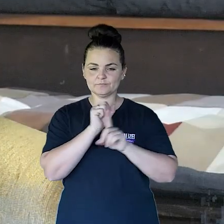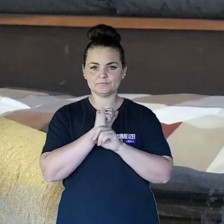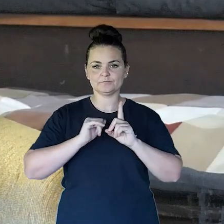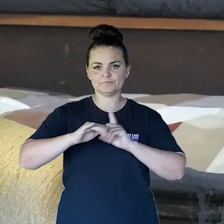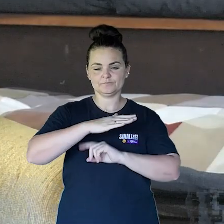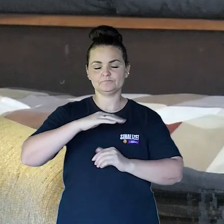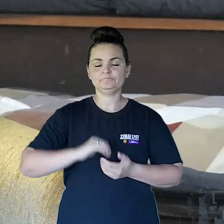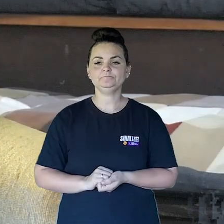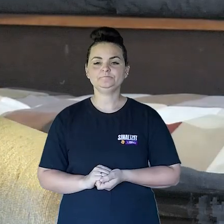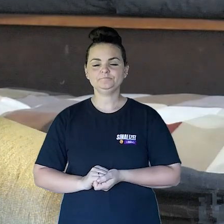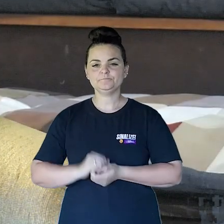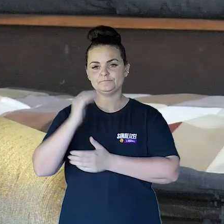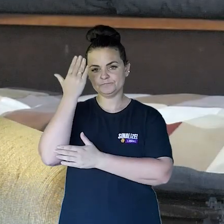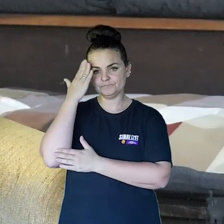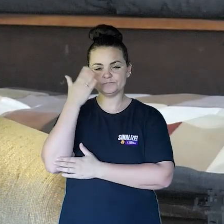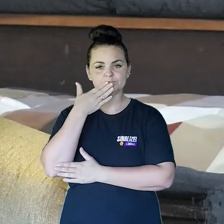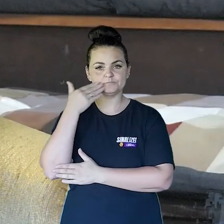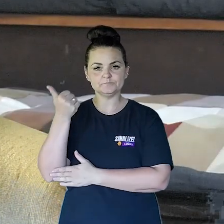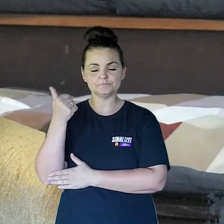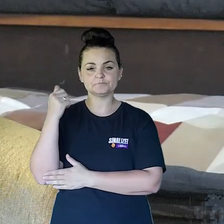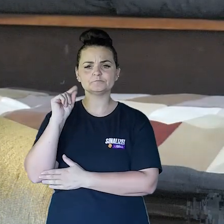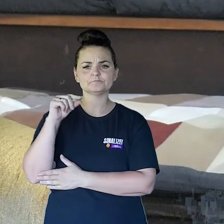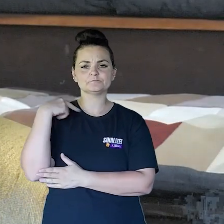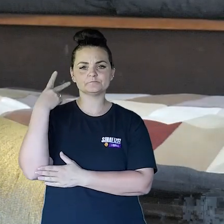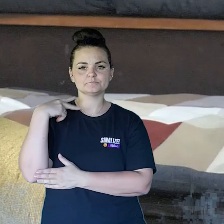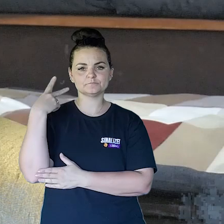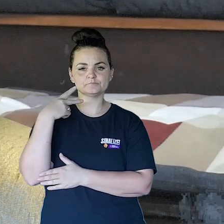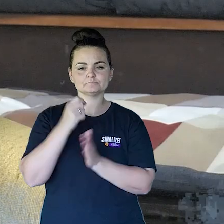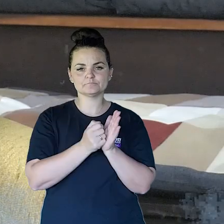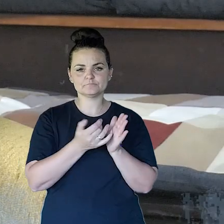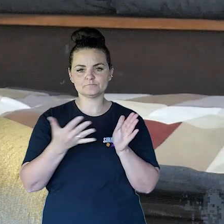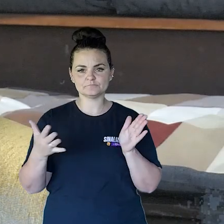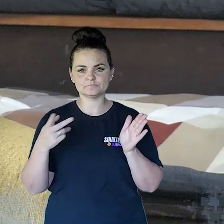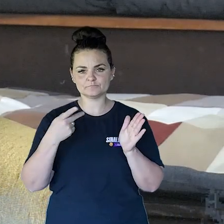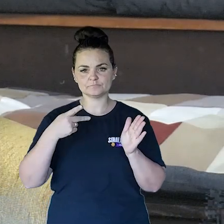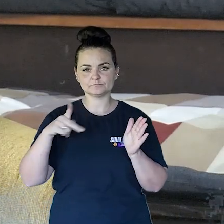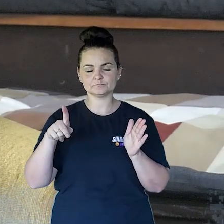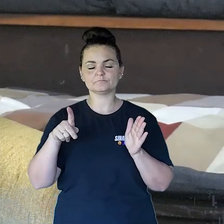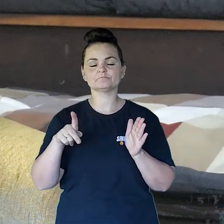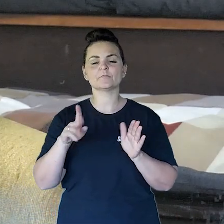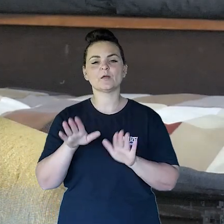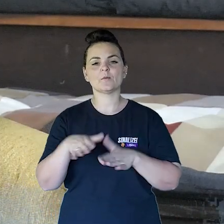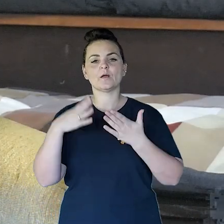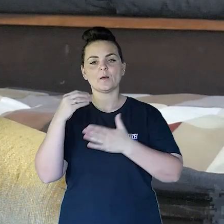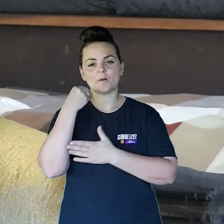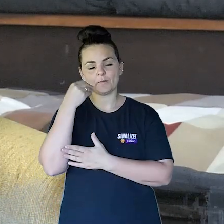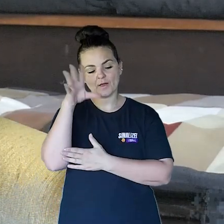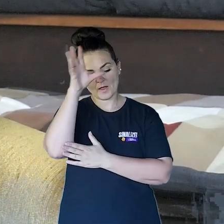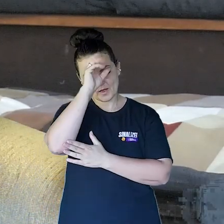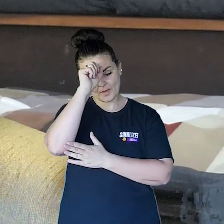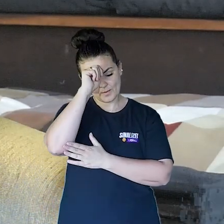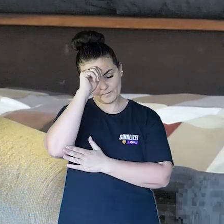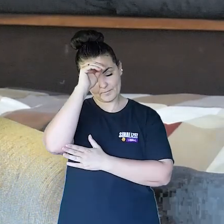entender melhor quem é o nosso vereador, vamos falar um pouco sobre a sua trajetória. Quais experiências e aprendizados